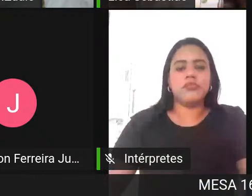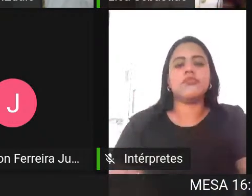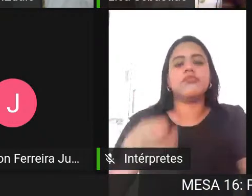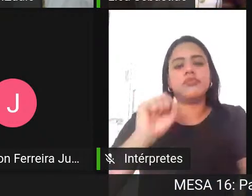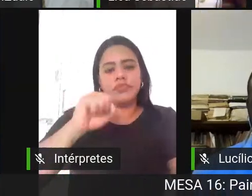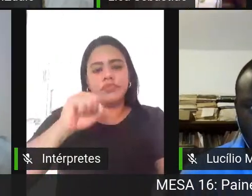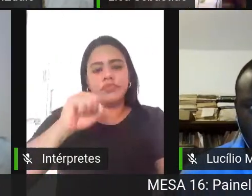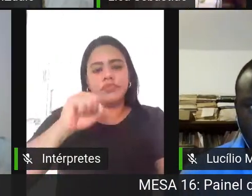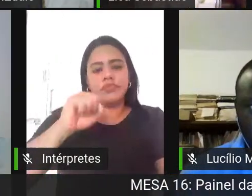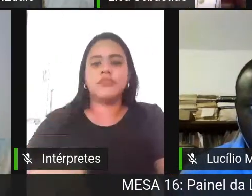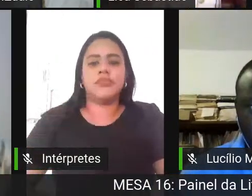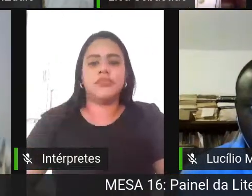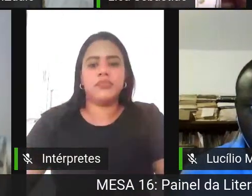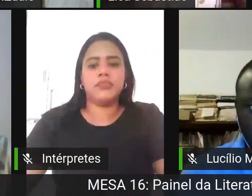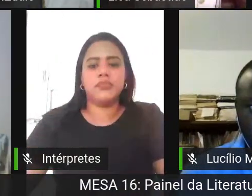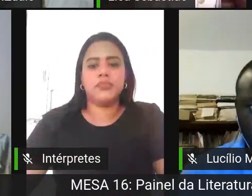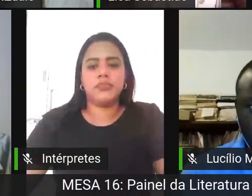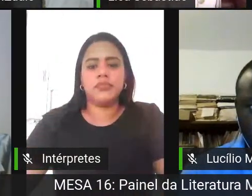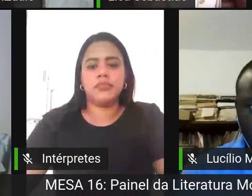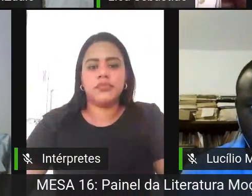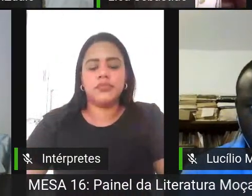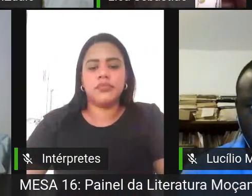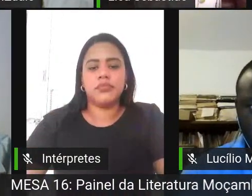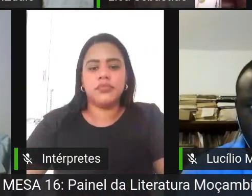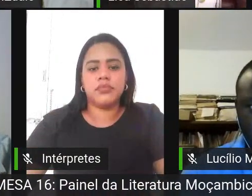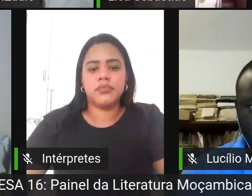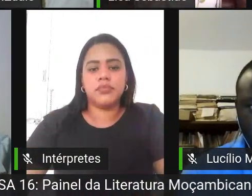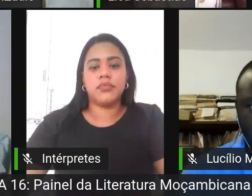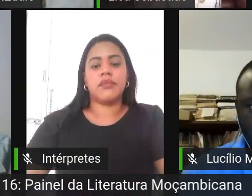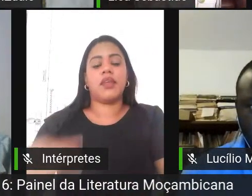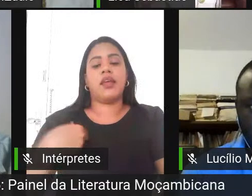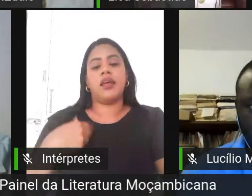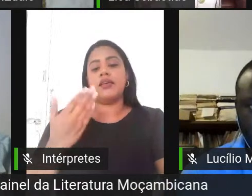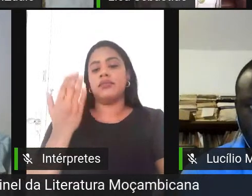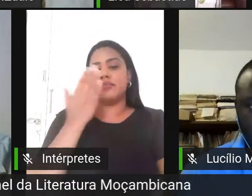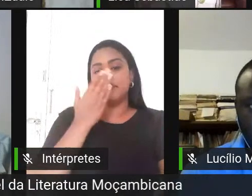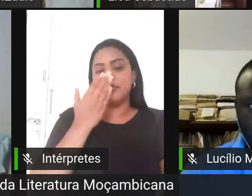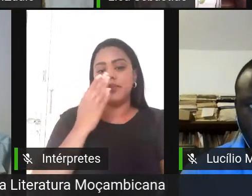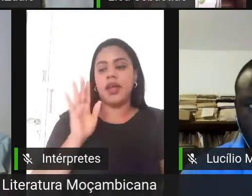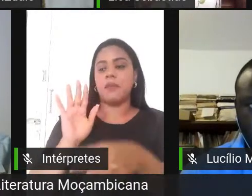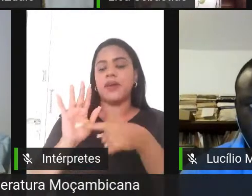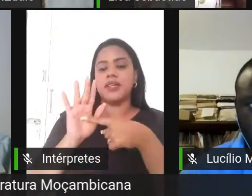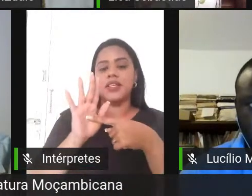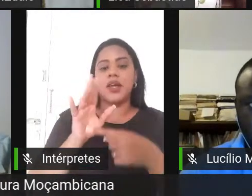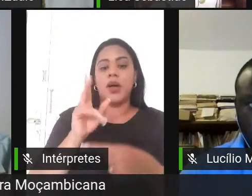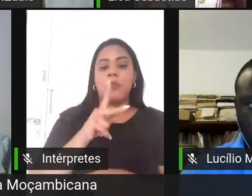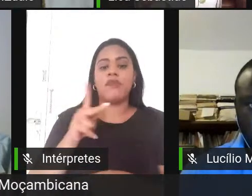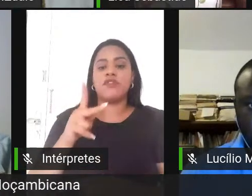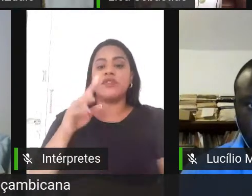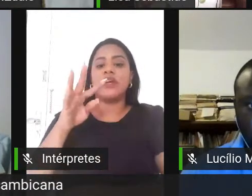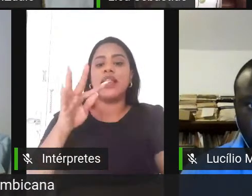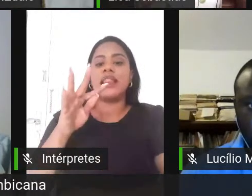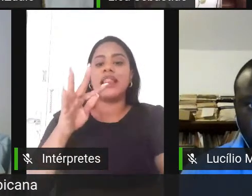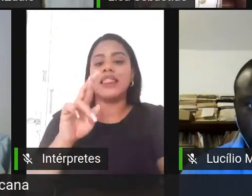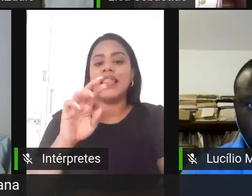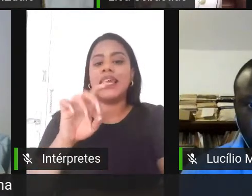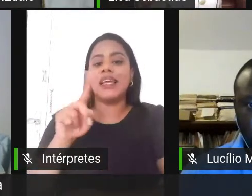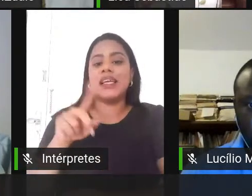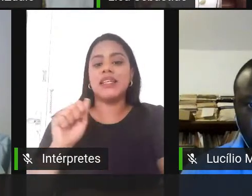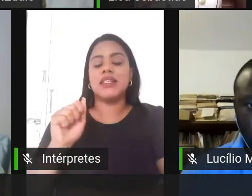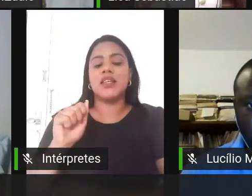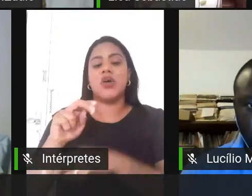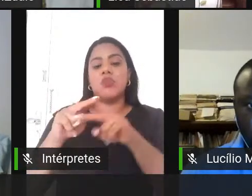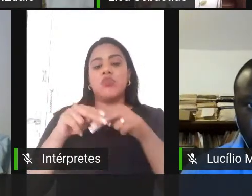parte, não é, da apresentação da professora Teresa. Por algum motivo, acho que ela caiu, deve ser um problema com a internet. Eu quero pedir